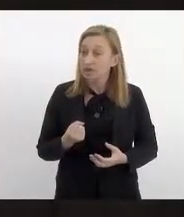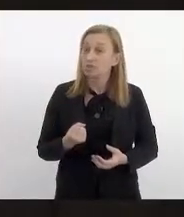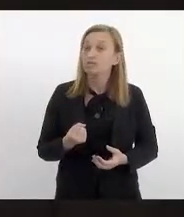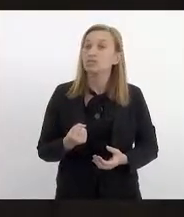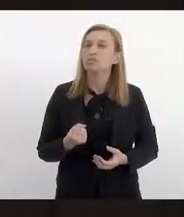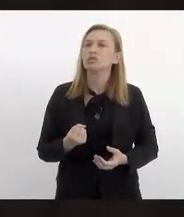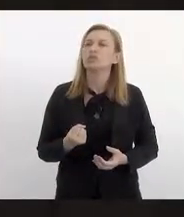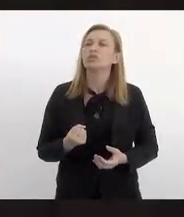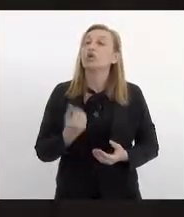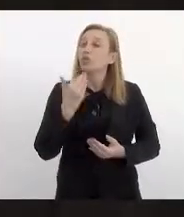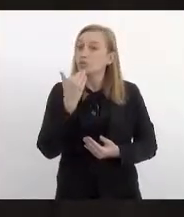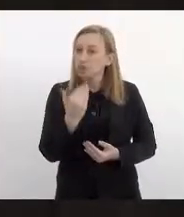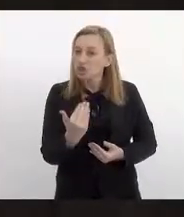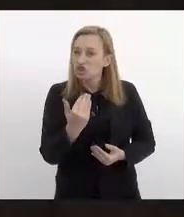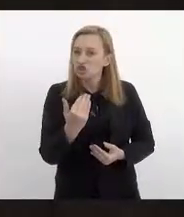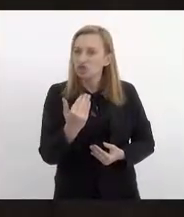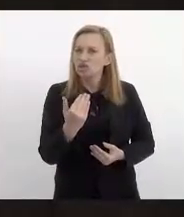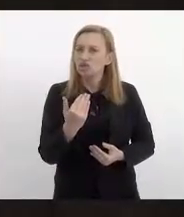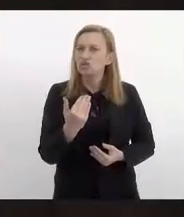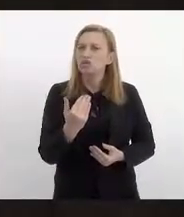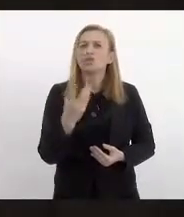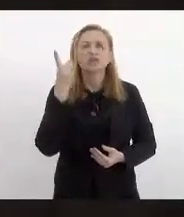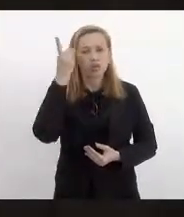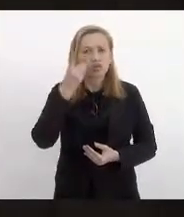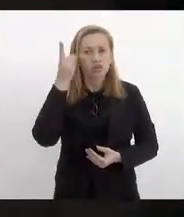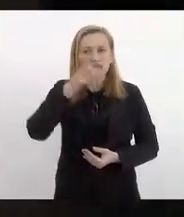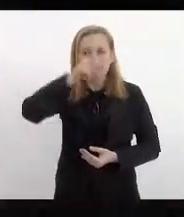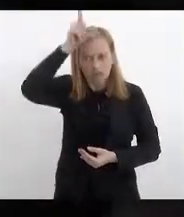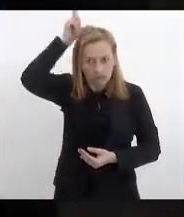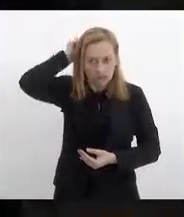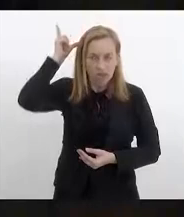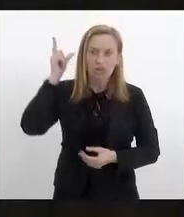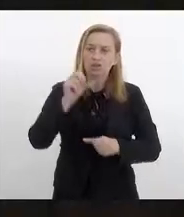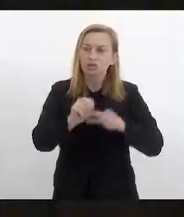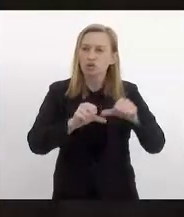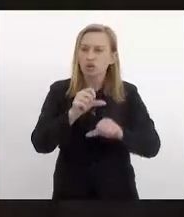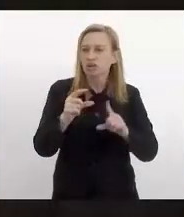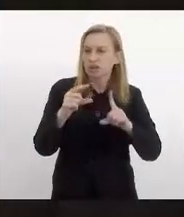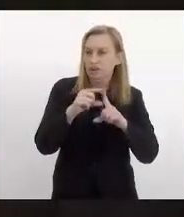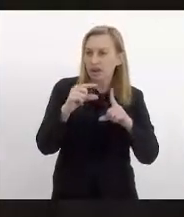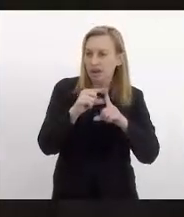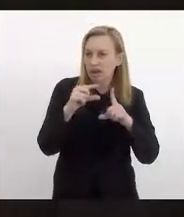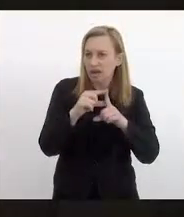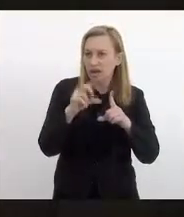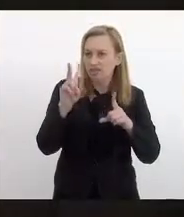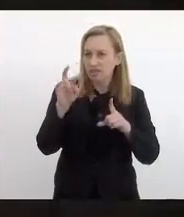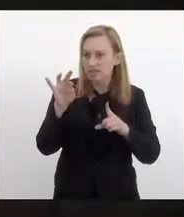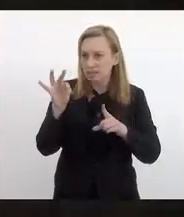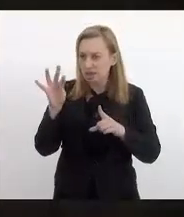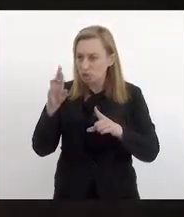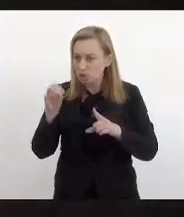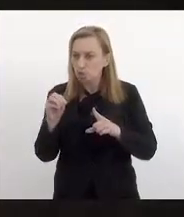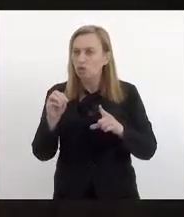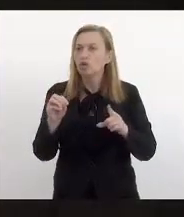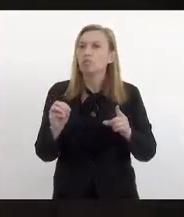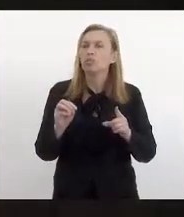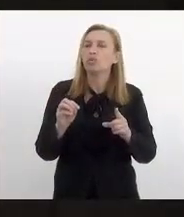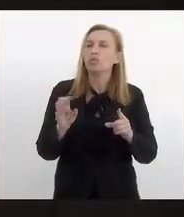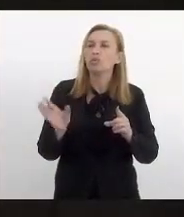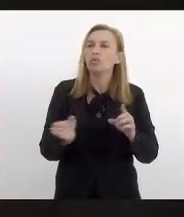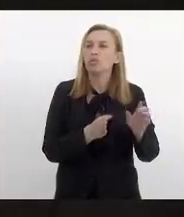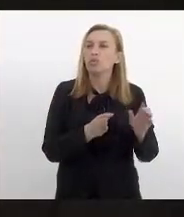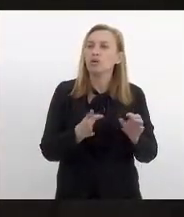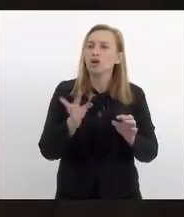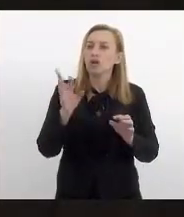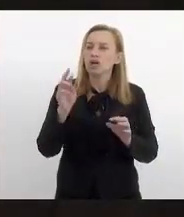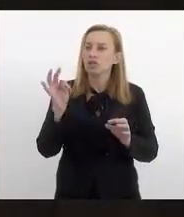Acolhendo a recomendação do deputado Luiz Paulo, trocando a palavra vencimento por remuneração. Esta é a única